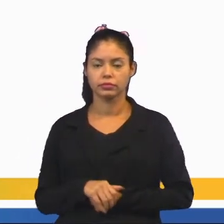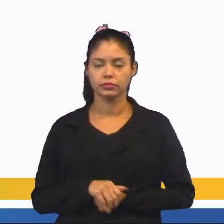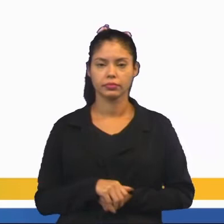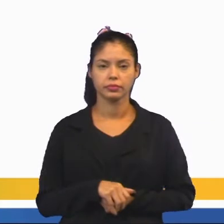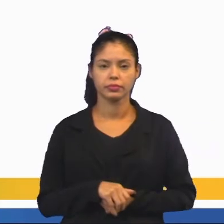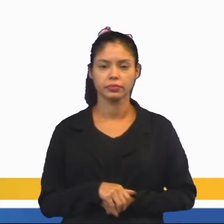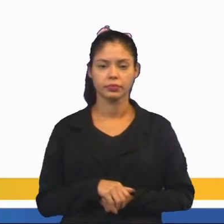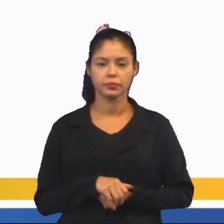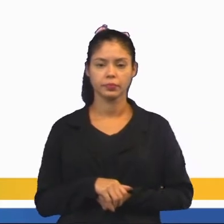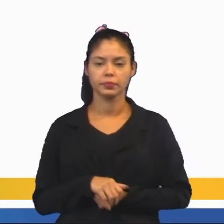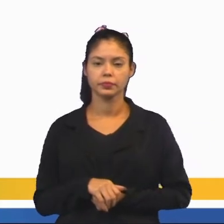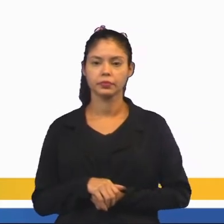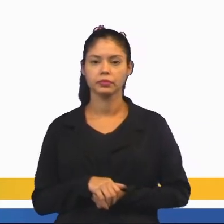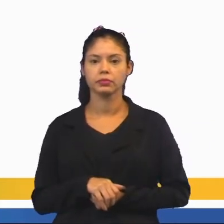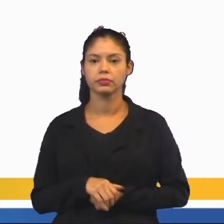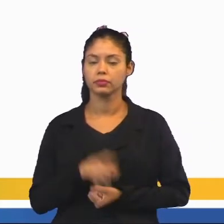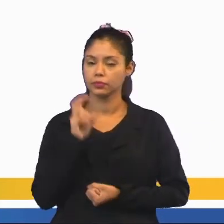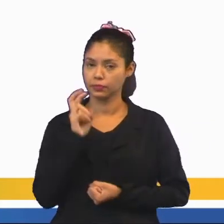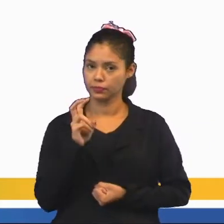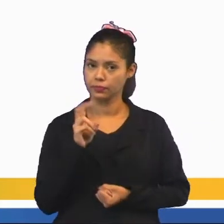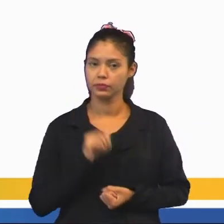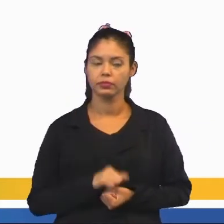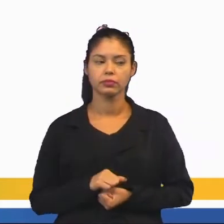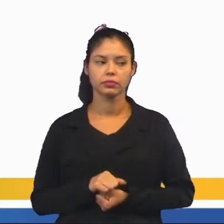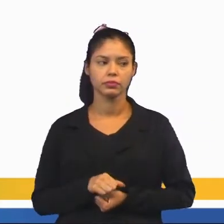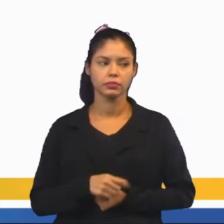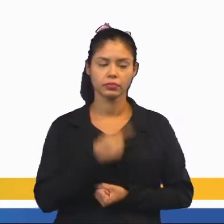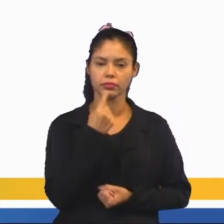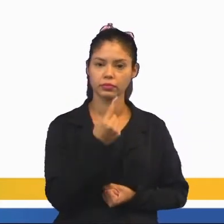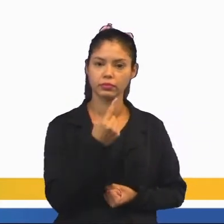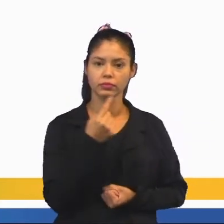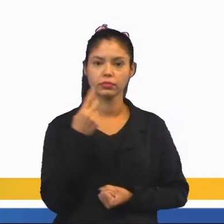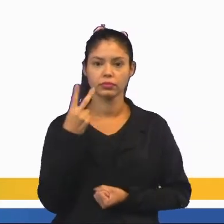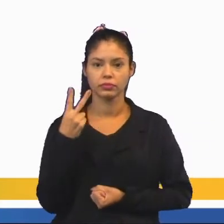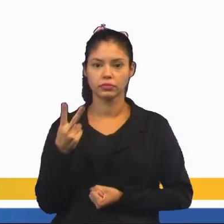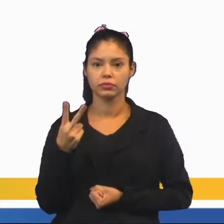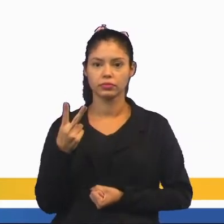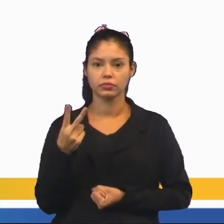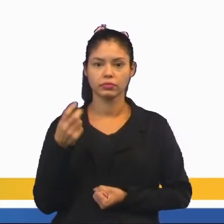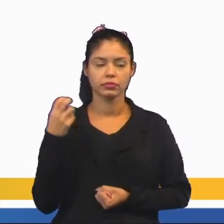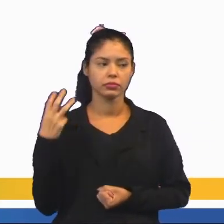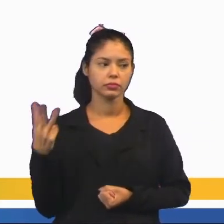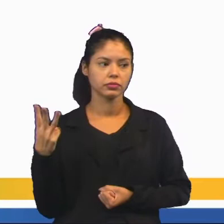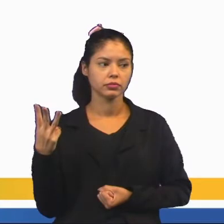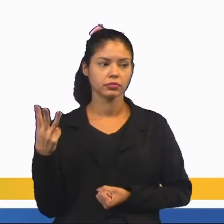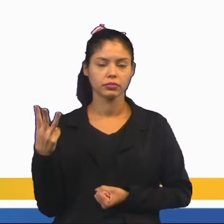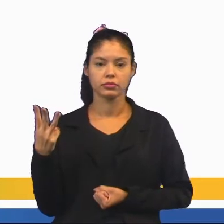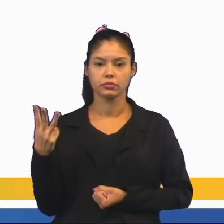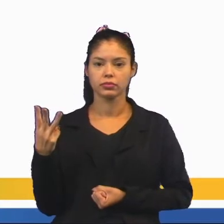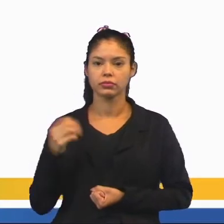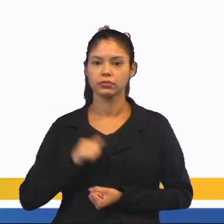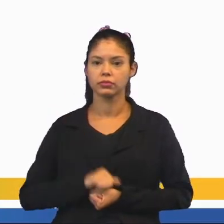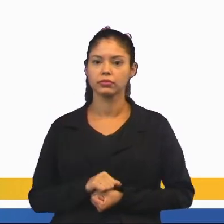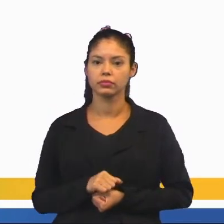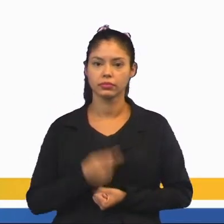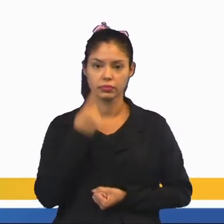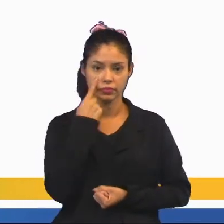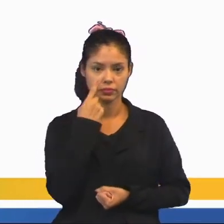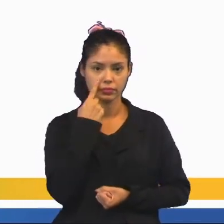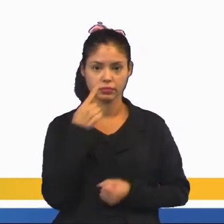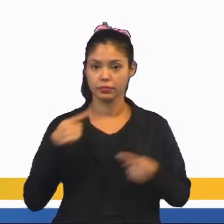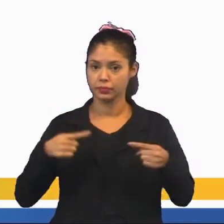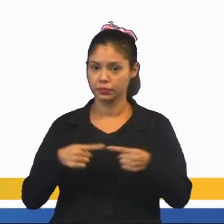435. Agora o 4 com 5, depois com 1, com 2 e com 3. Olha